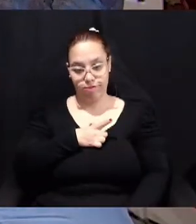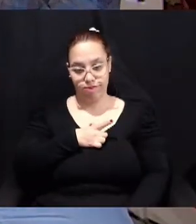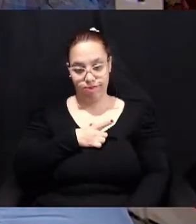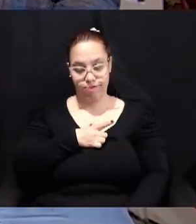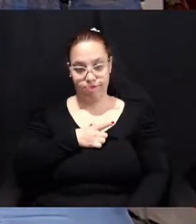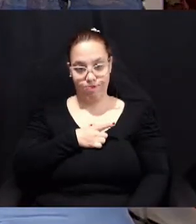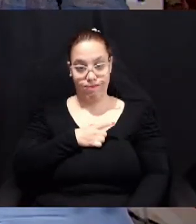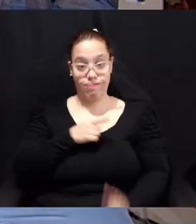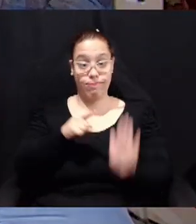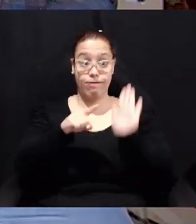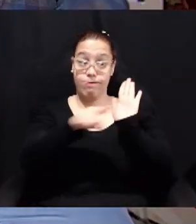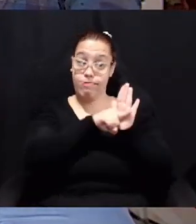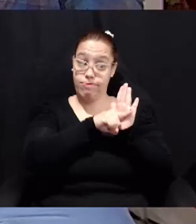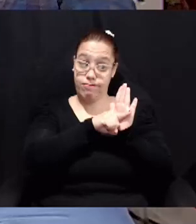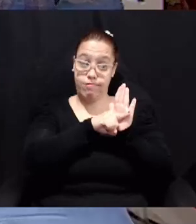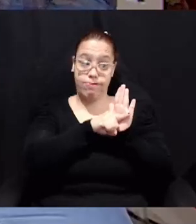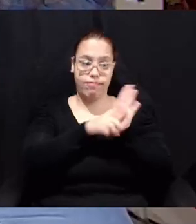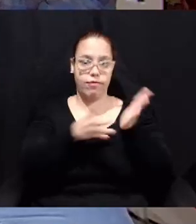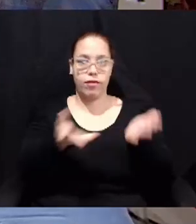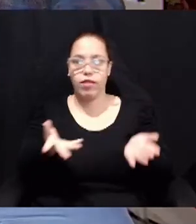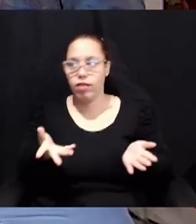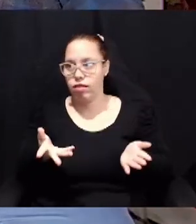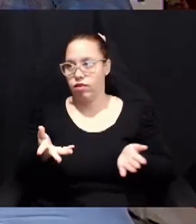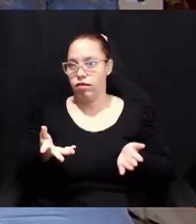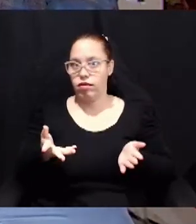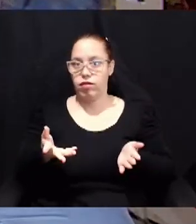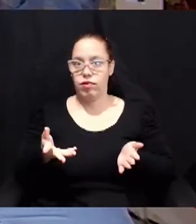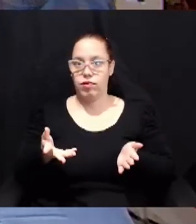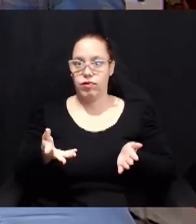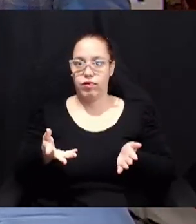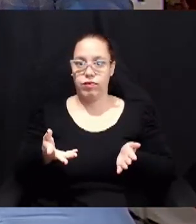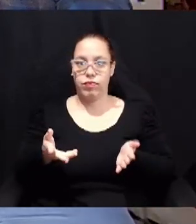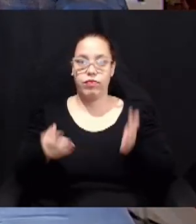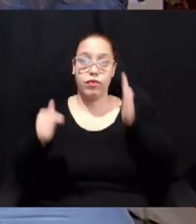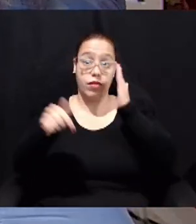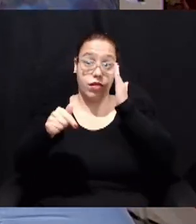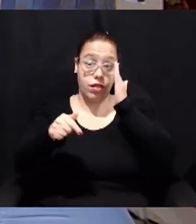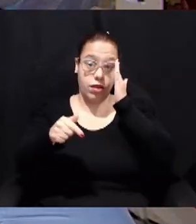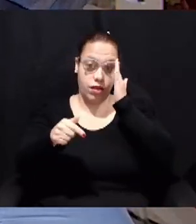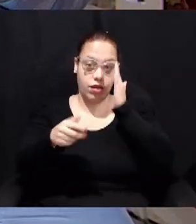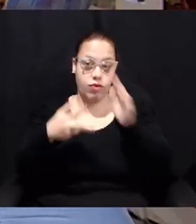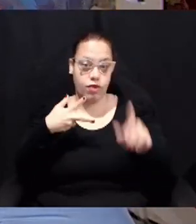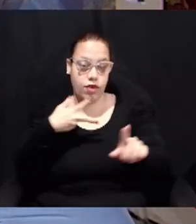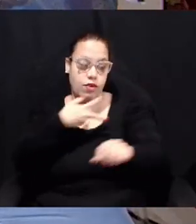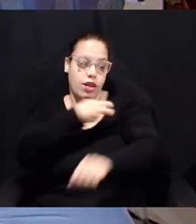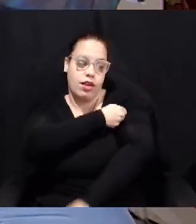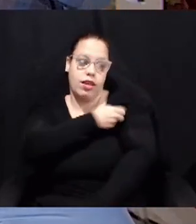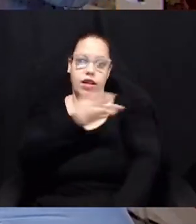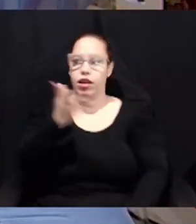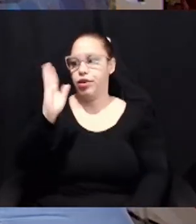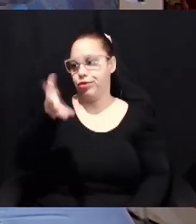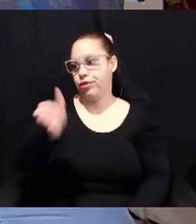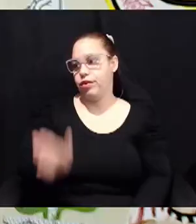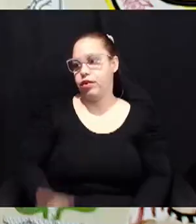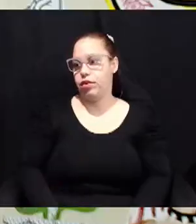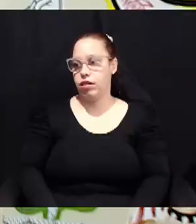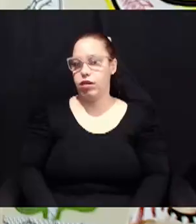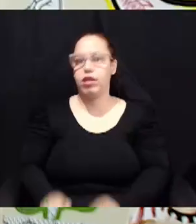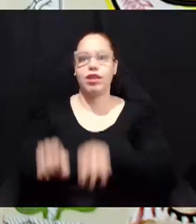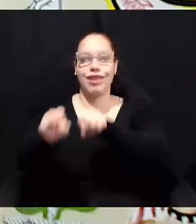negacionismo, que a gente tá aqui porque foi vacinado, né? Então a gente tem que ensinar esse